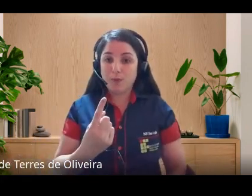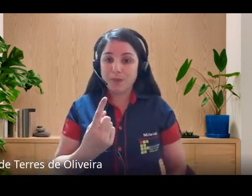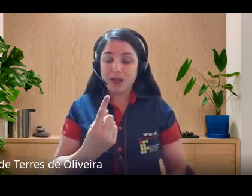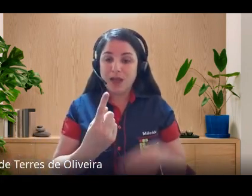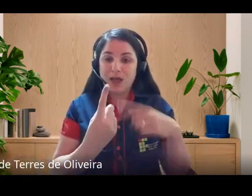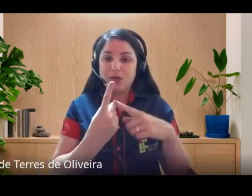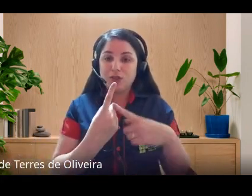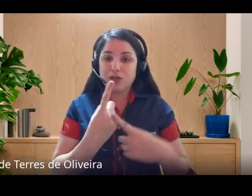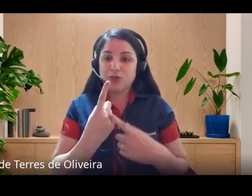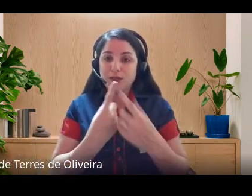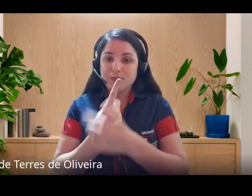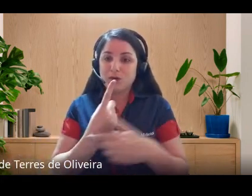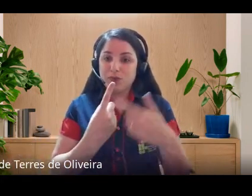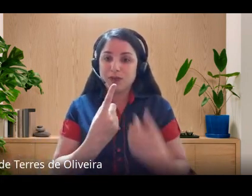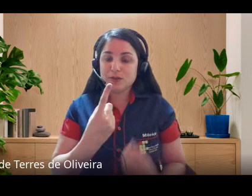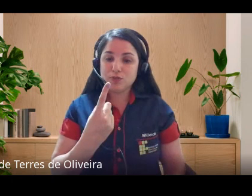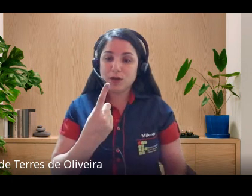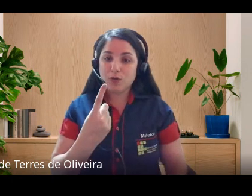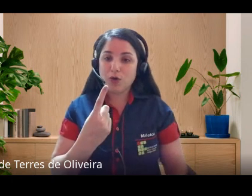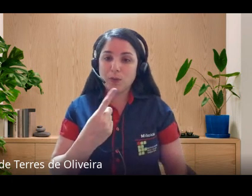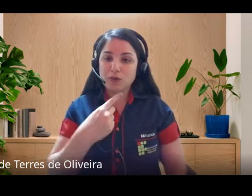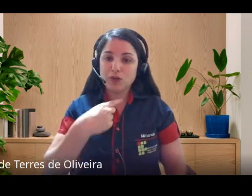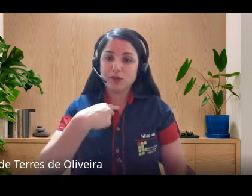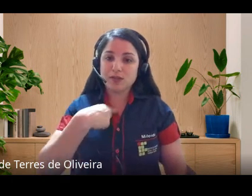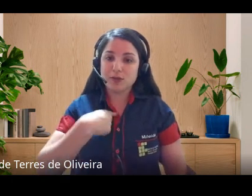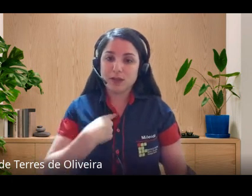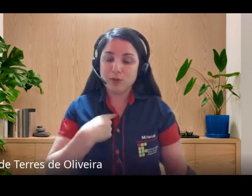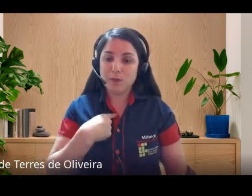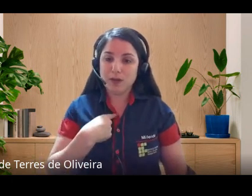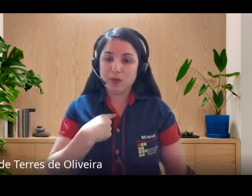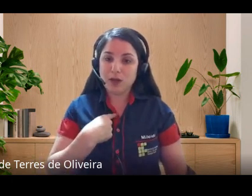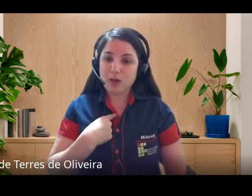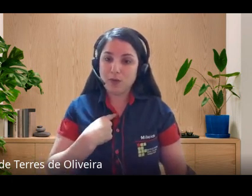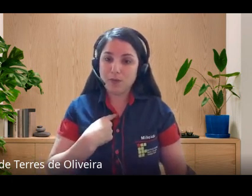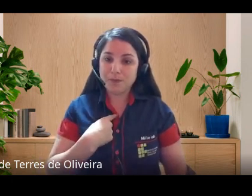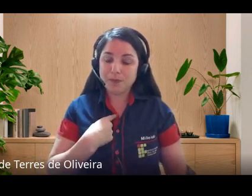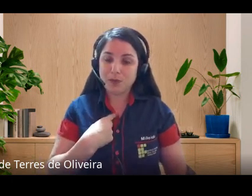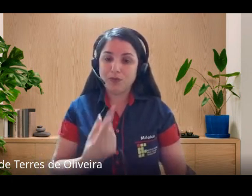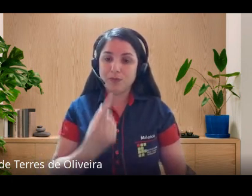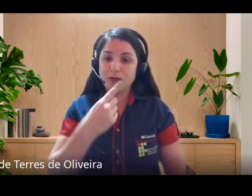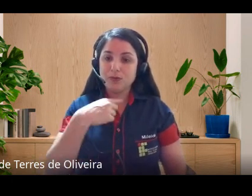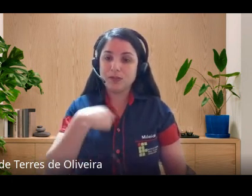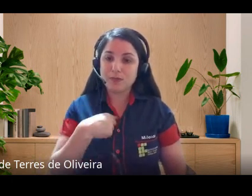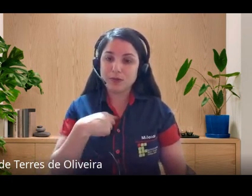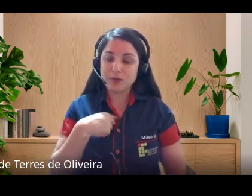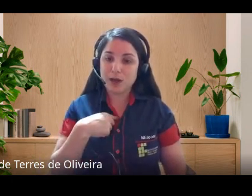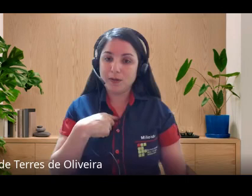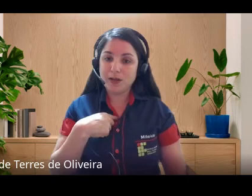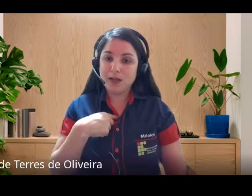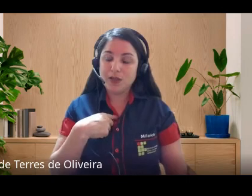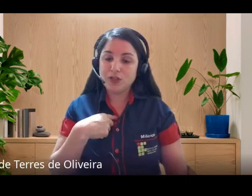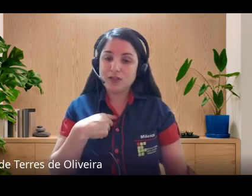eu é o dedo indicador, essa é a minha configuração de mão. Qual é o meu ponto de articulação? Aqui no meu peito, ó. Eu, o movimento